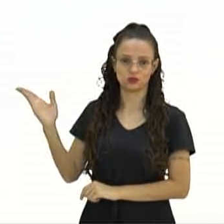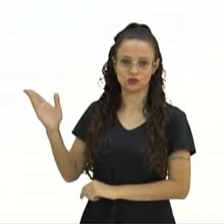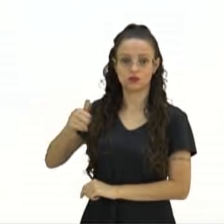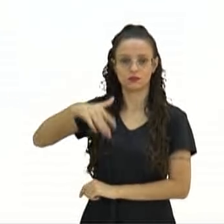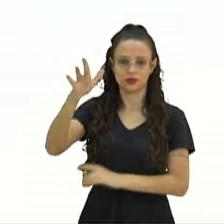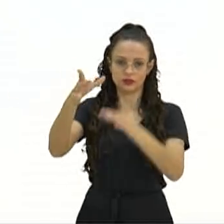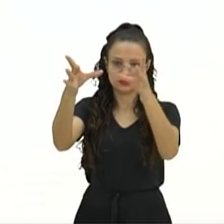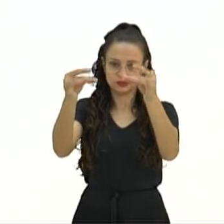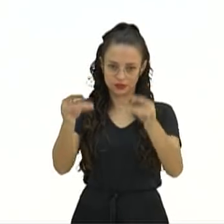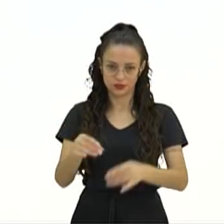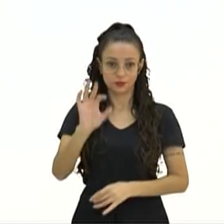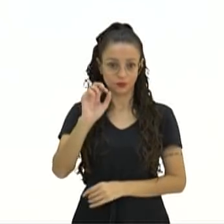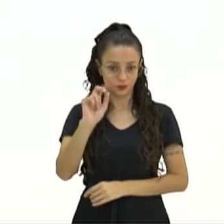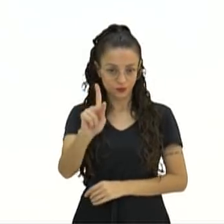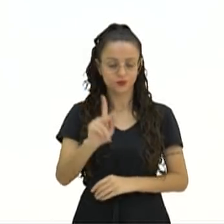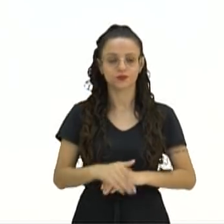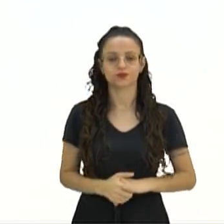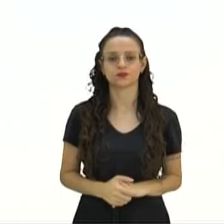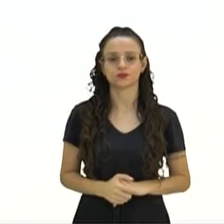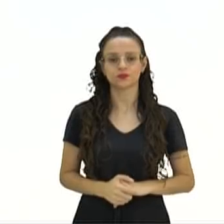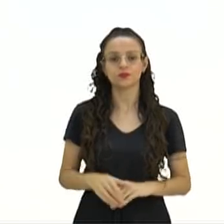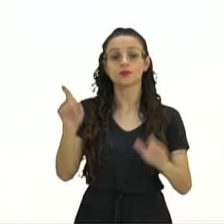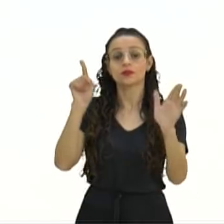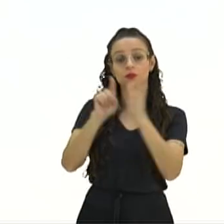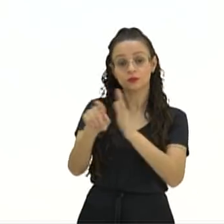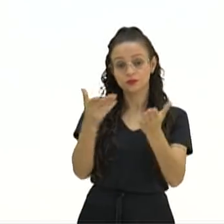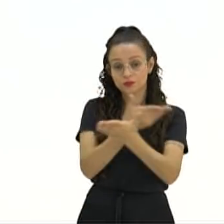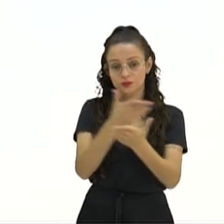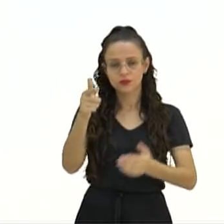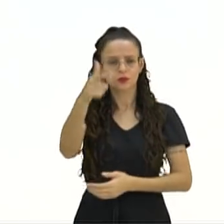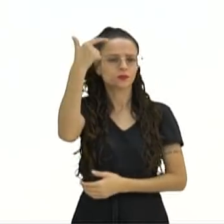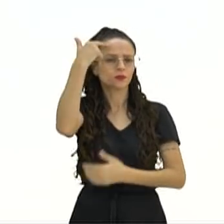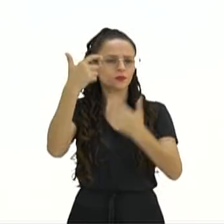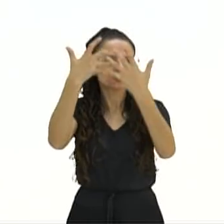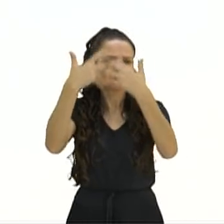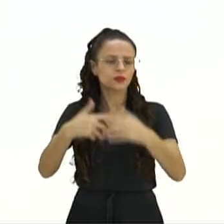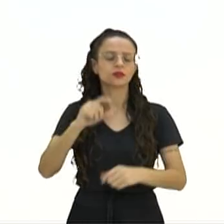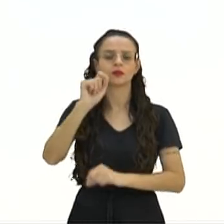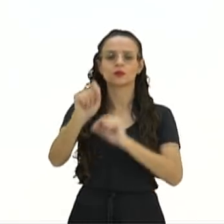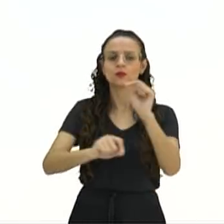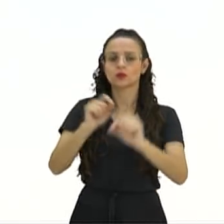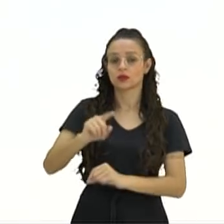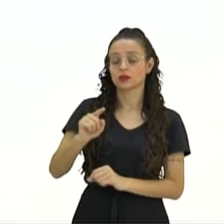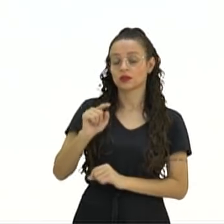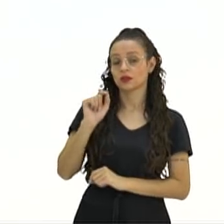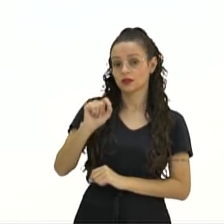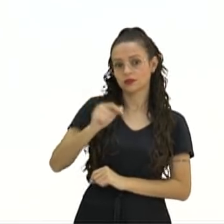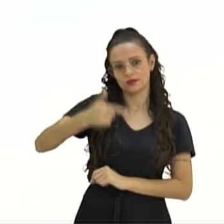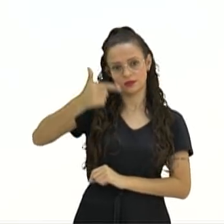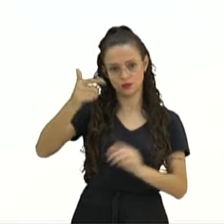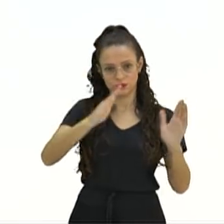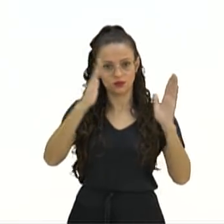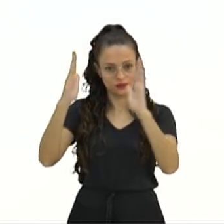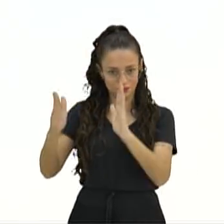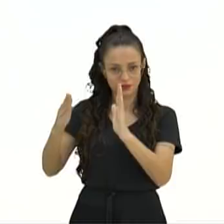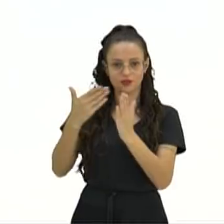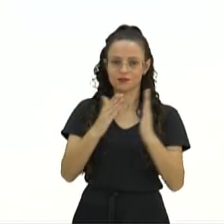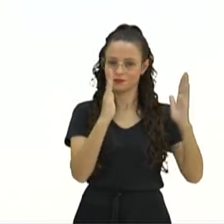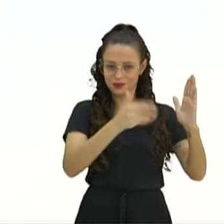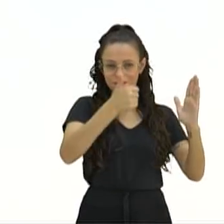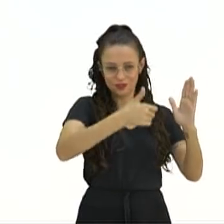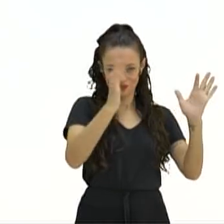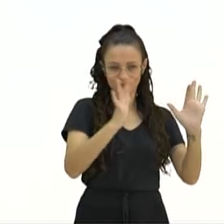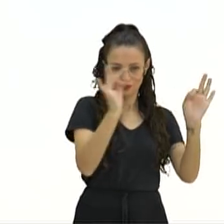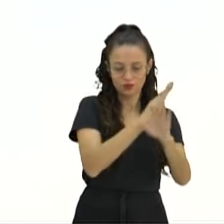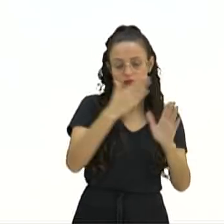mais detalhadas, ok? Perguntinha ali para vocês pensarem um pouquinho nessa segunda parte, né? A primeira parte foi